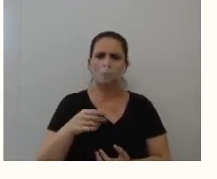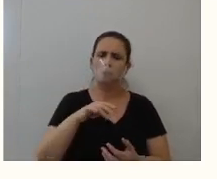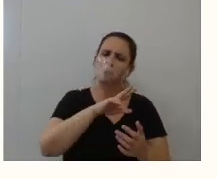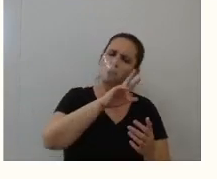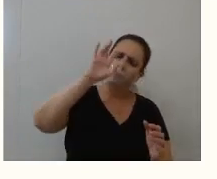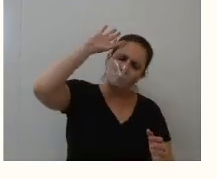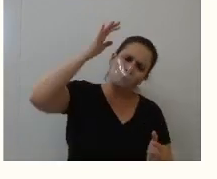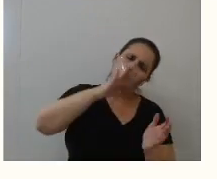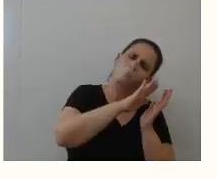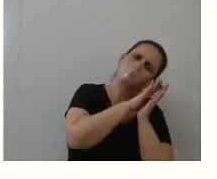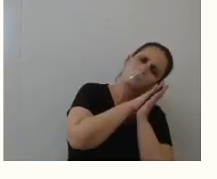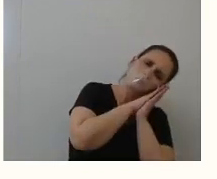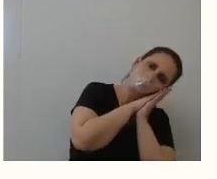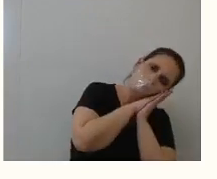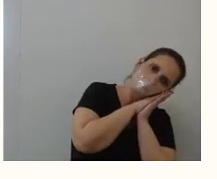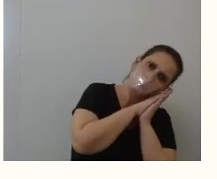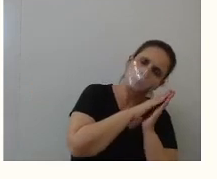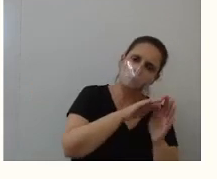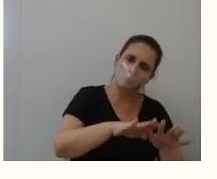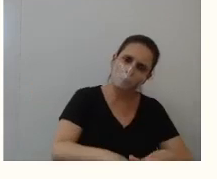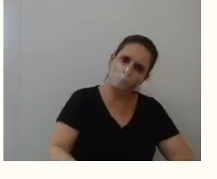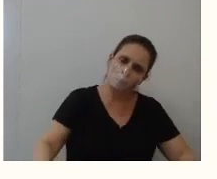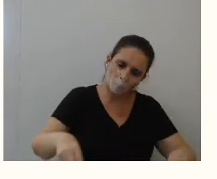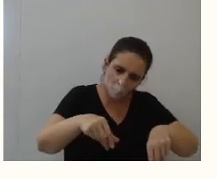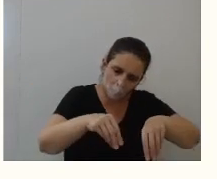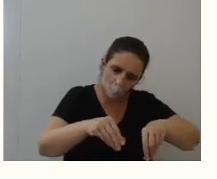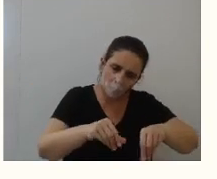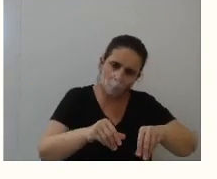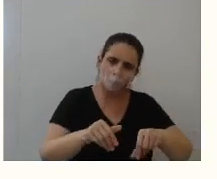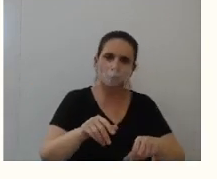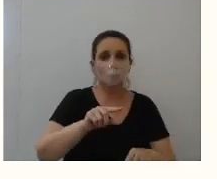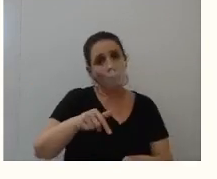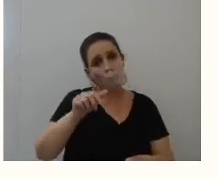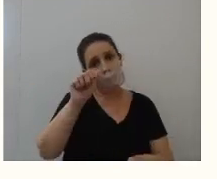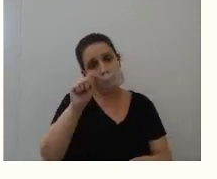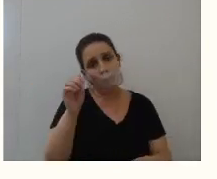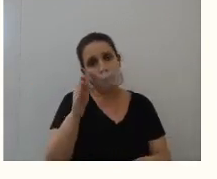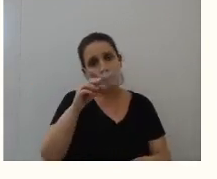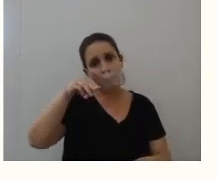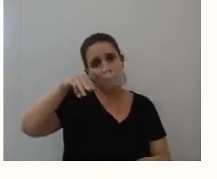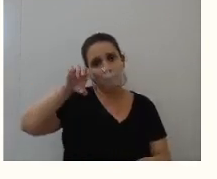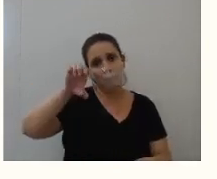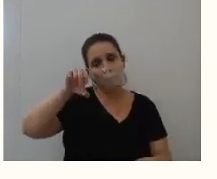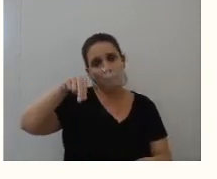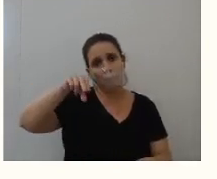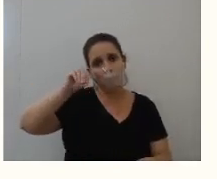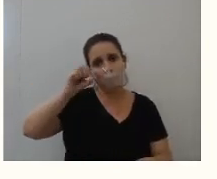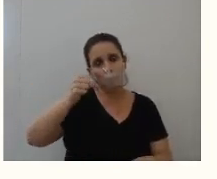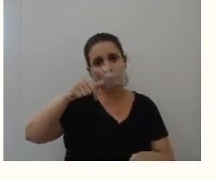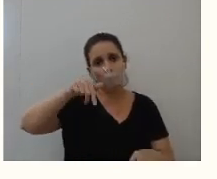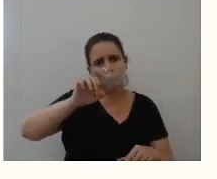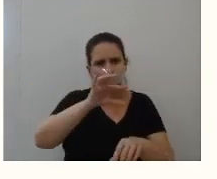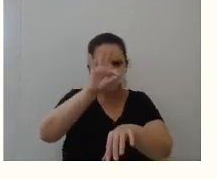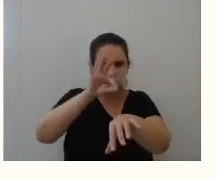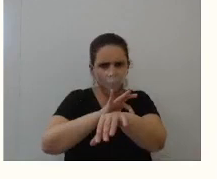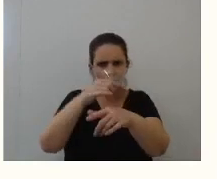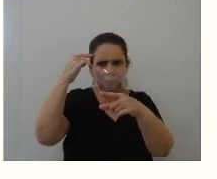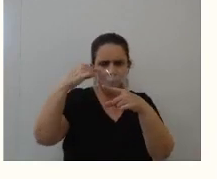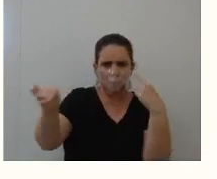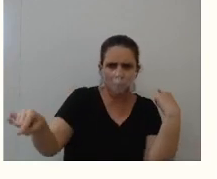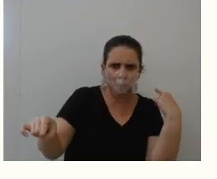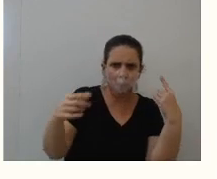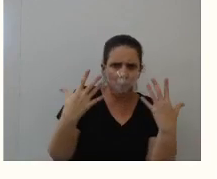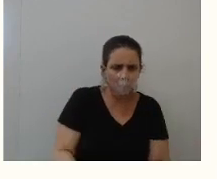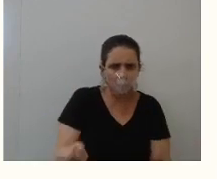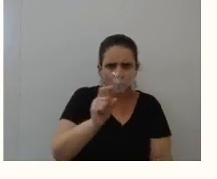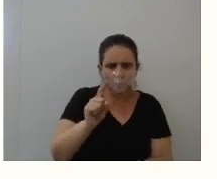repimpadamente sobre a areia, a menos que os mosquitos se opusessem. Ó, a menos